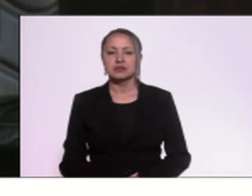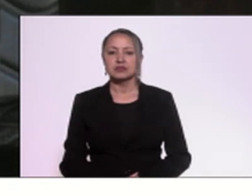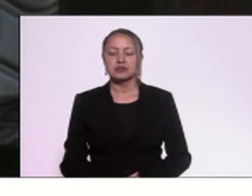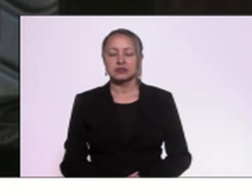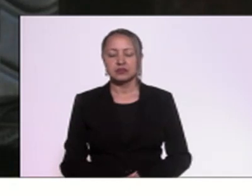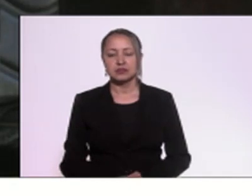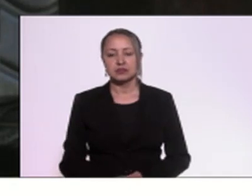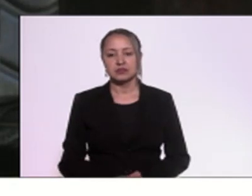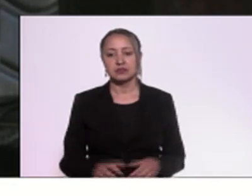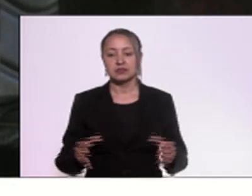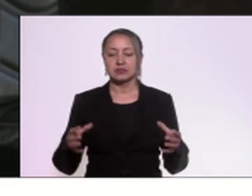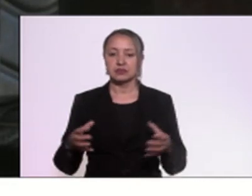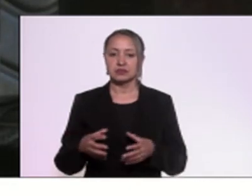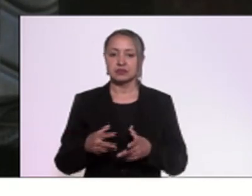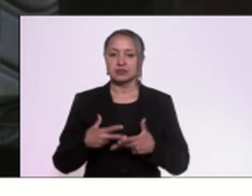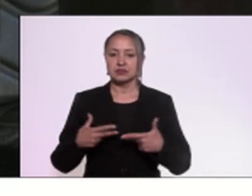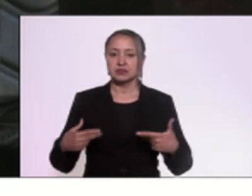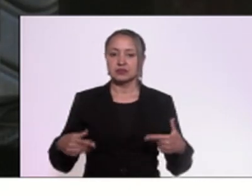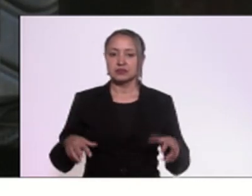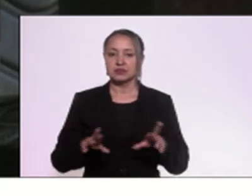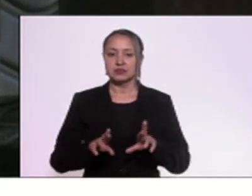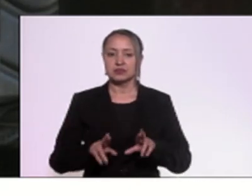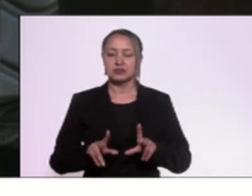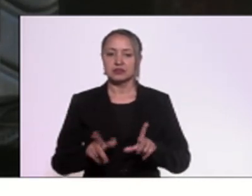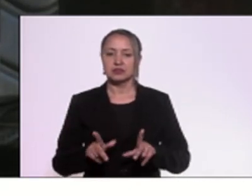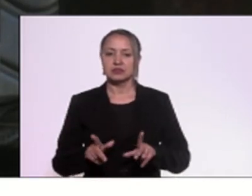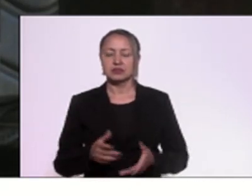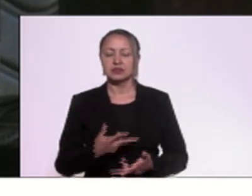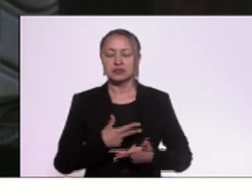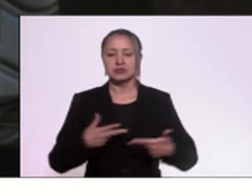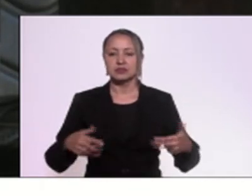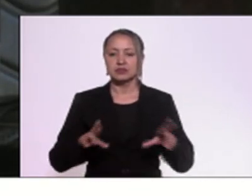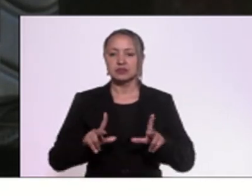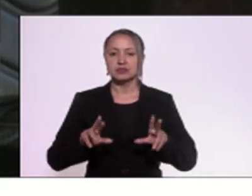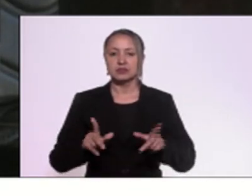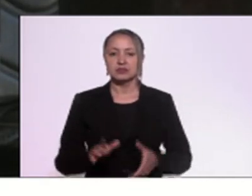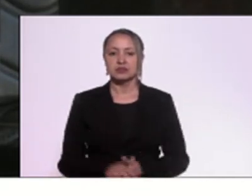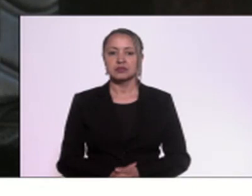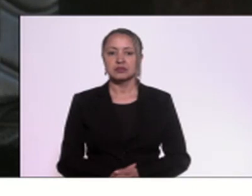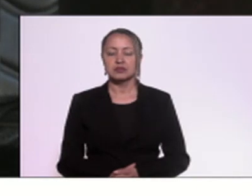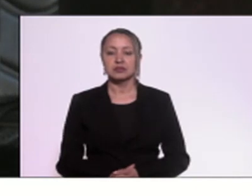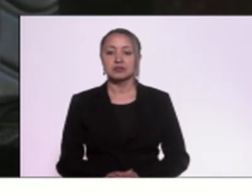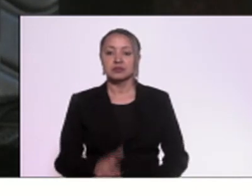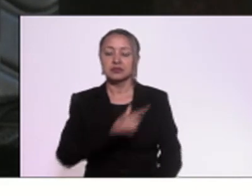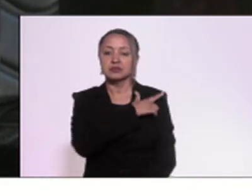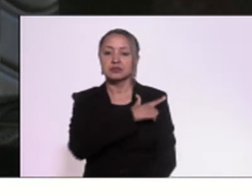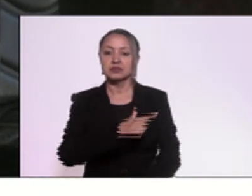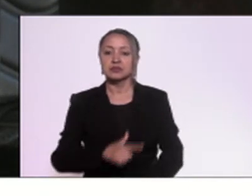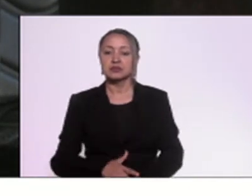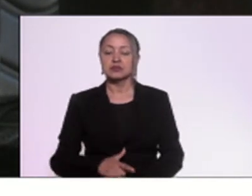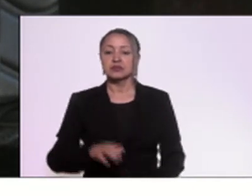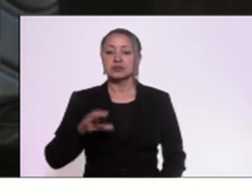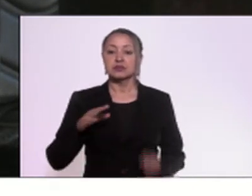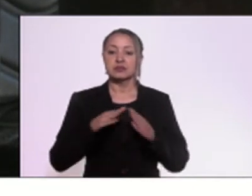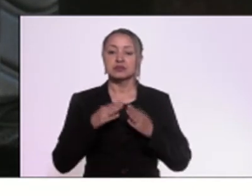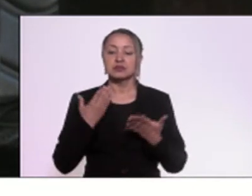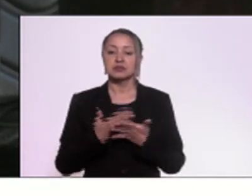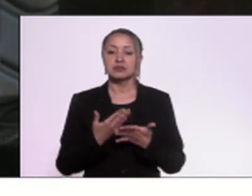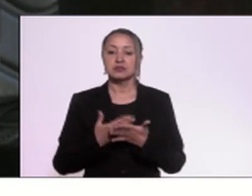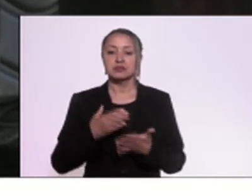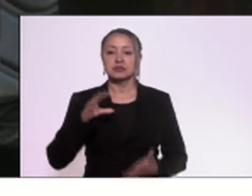da cidade do Rio de Janeiro, que foi, antes disso, um grande, eu diria, o Sancho Panza